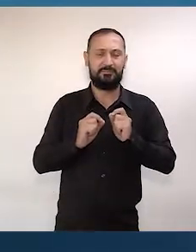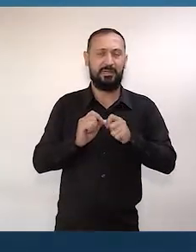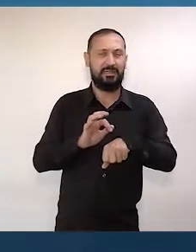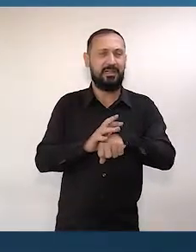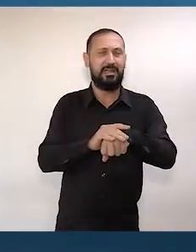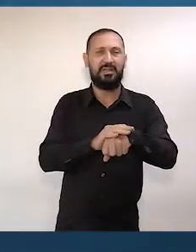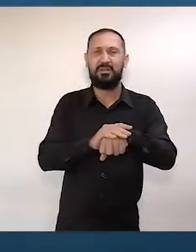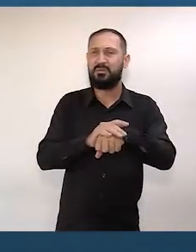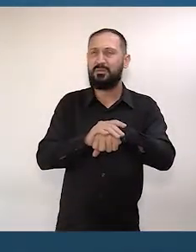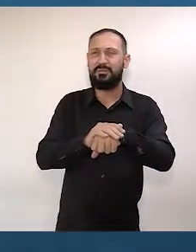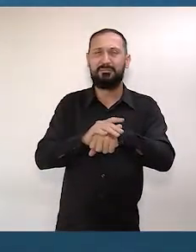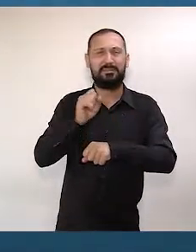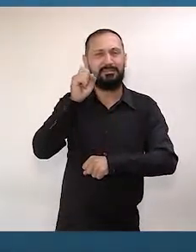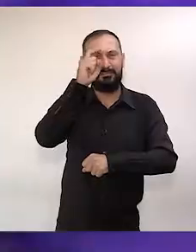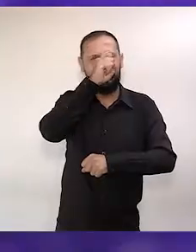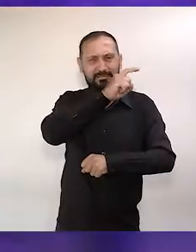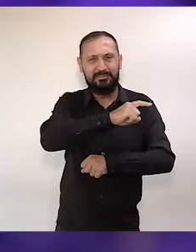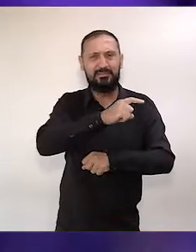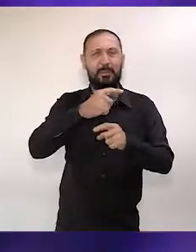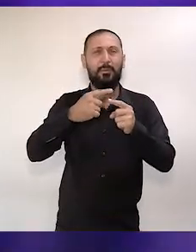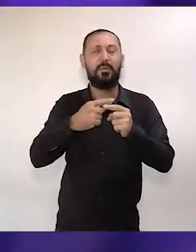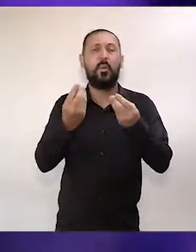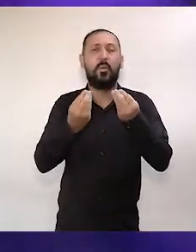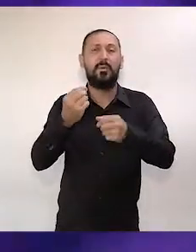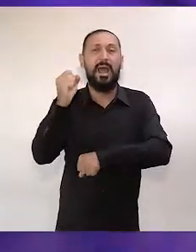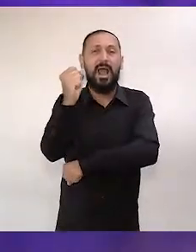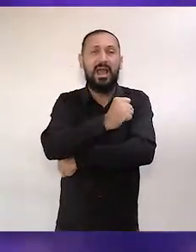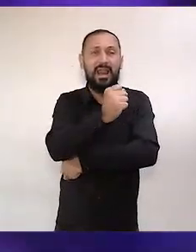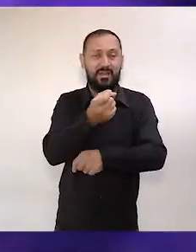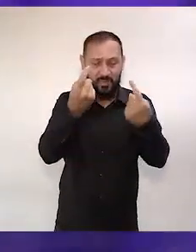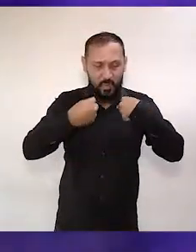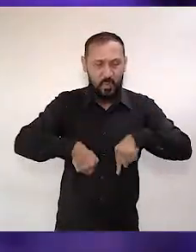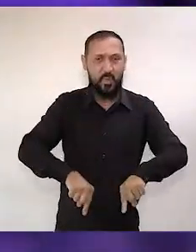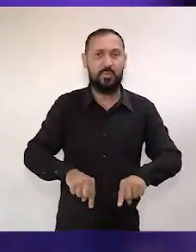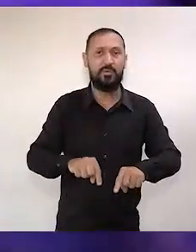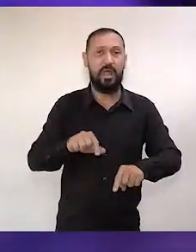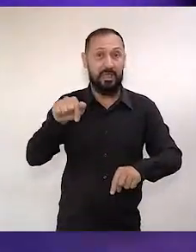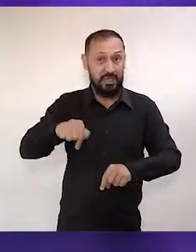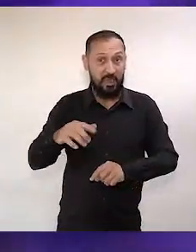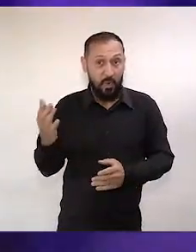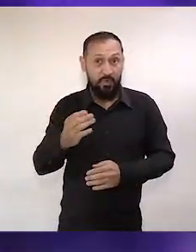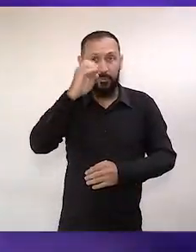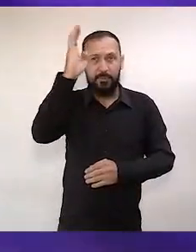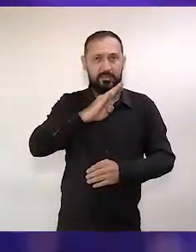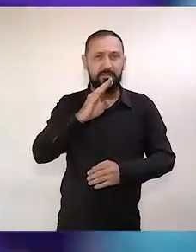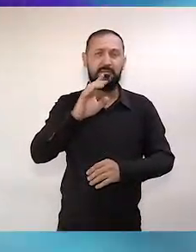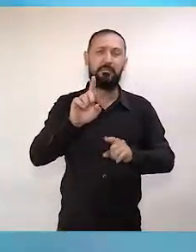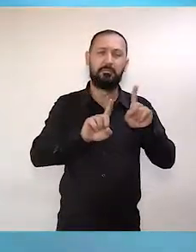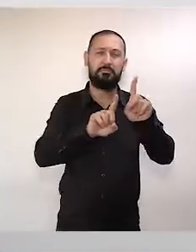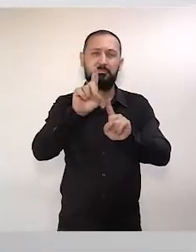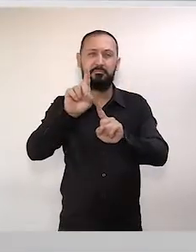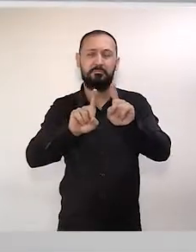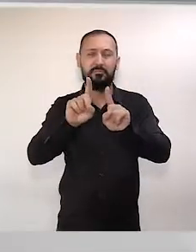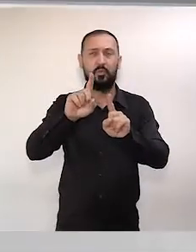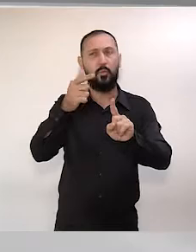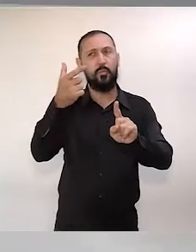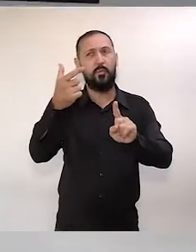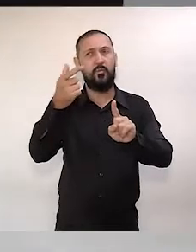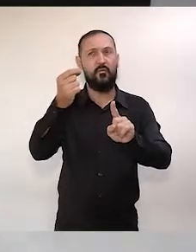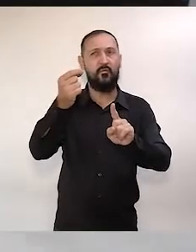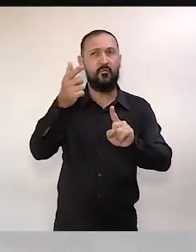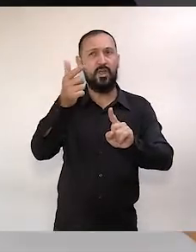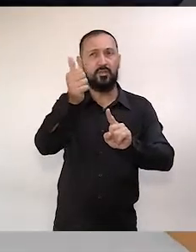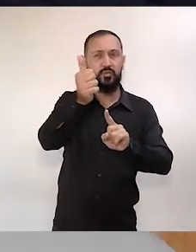Câncer, talvez uma das doenças mais temidas dada sua agressividade contra o corpo humano. Só no Brasil deve atingir